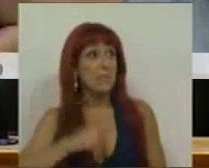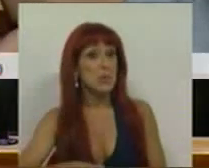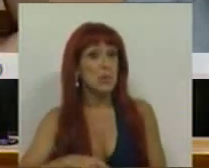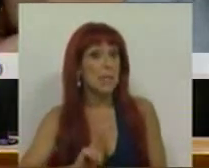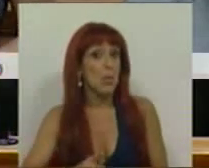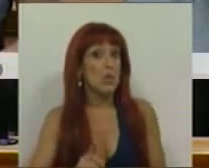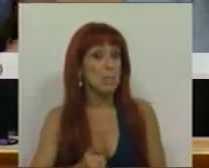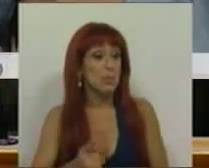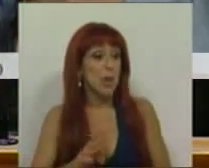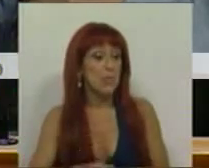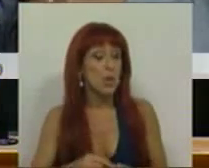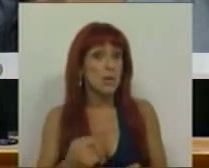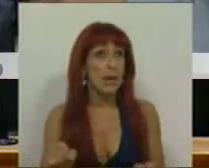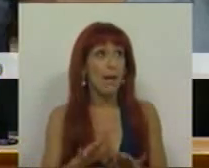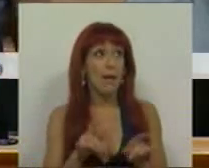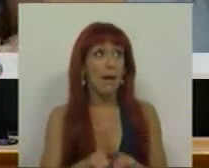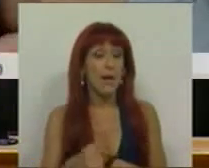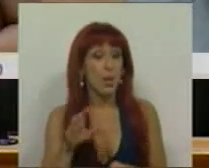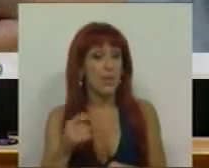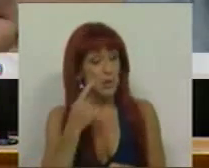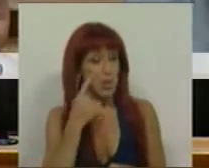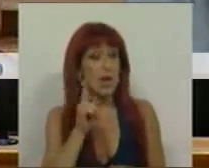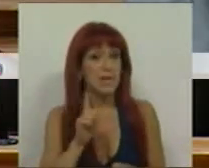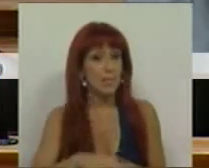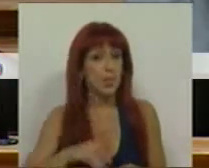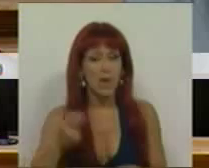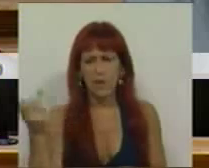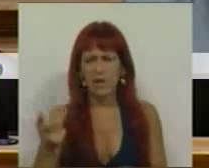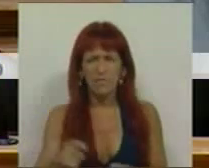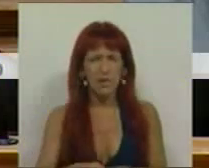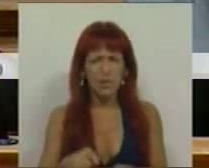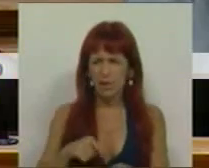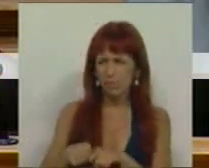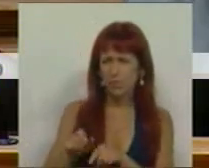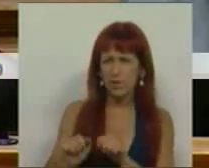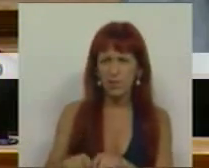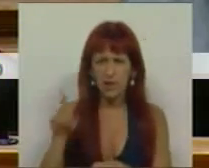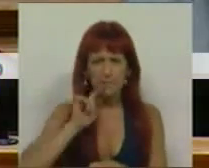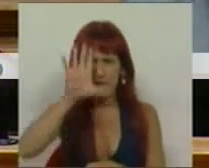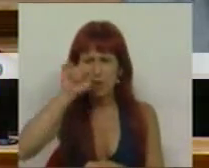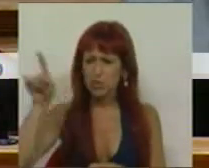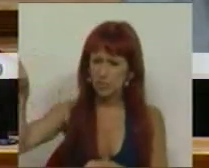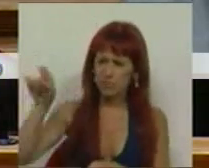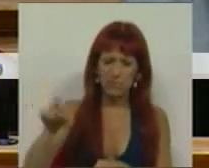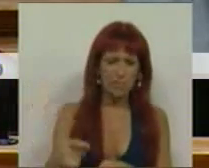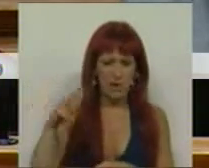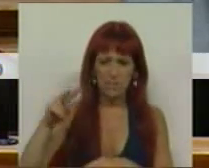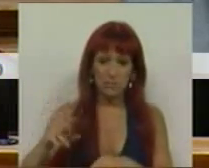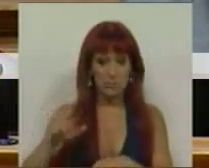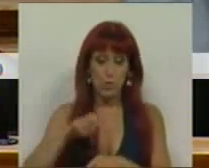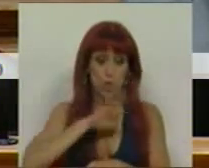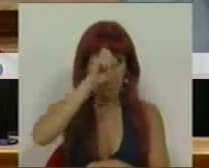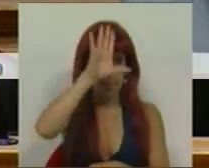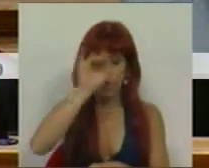altura que era por razões evidentes e que o país conhece. Dada a fragilidade política da Ministra que foi indicada e escolhida pelo